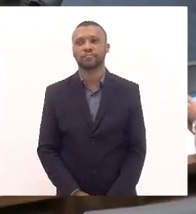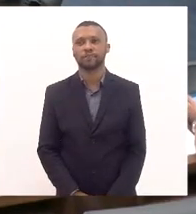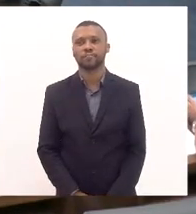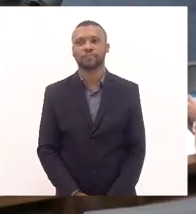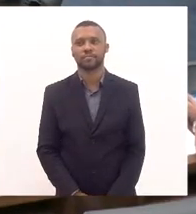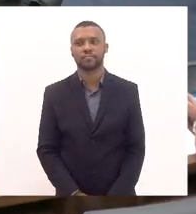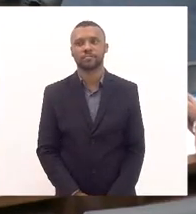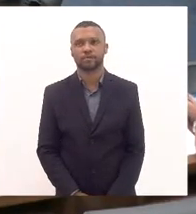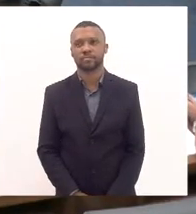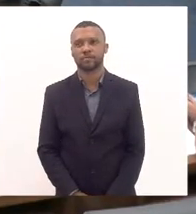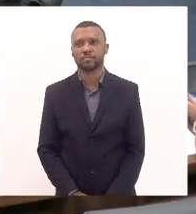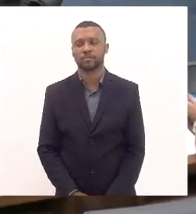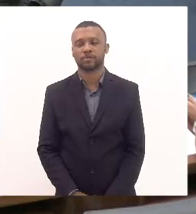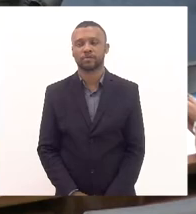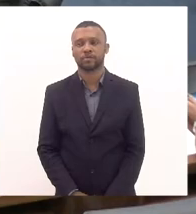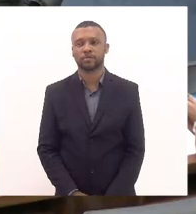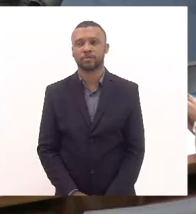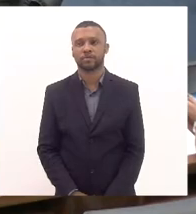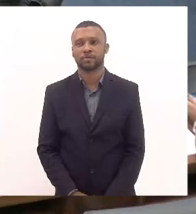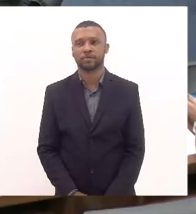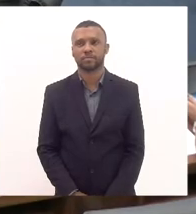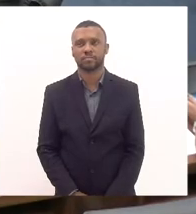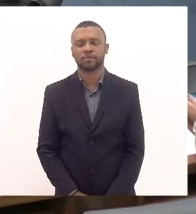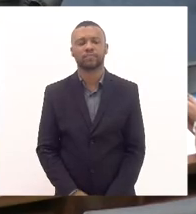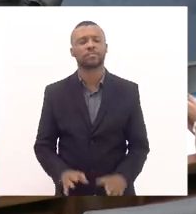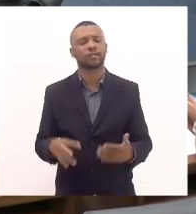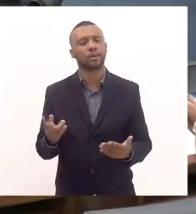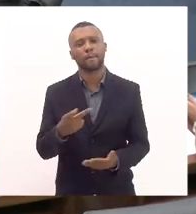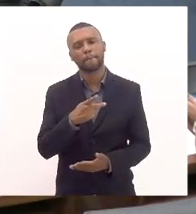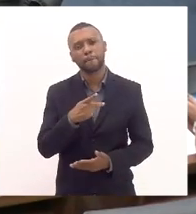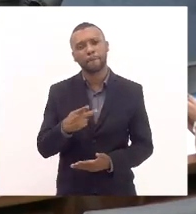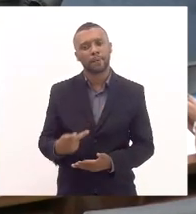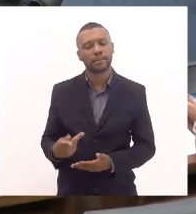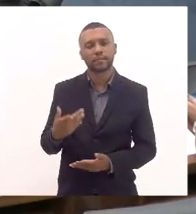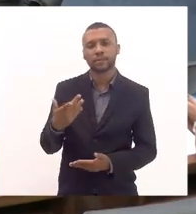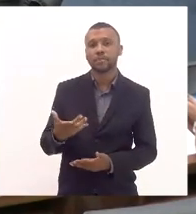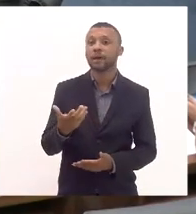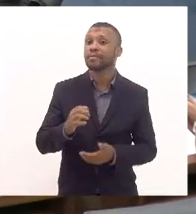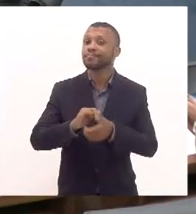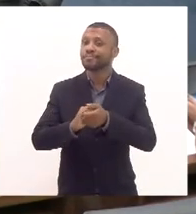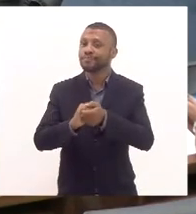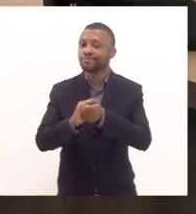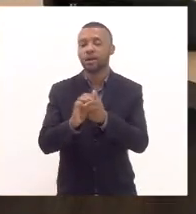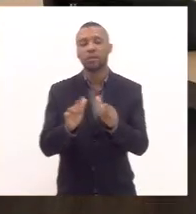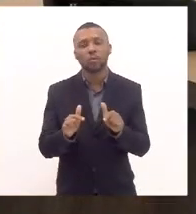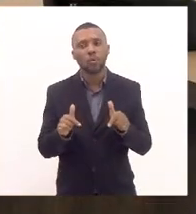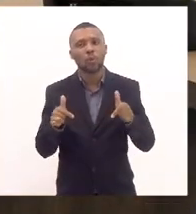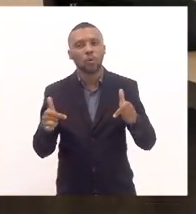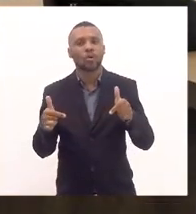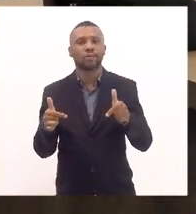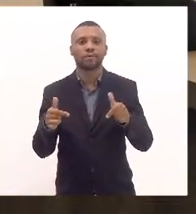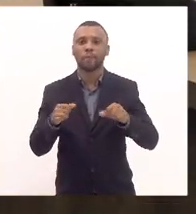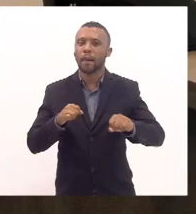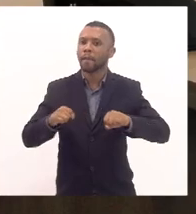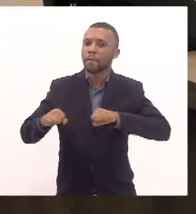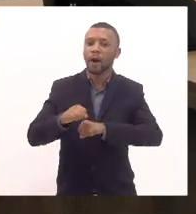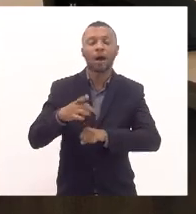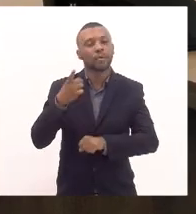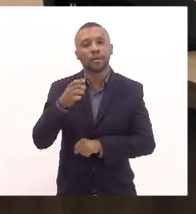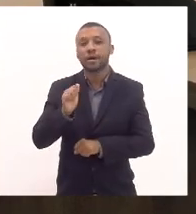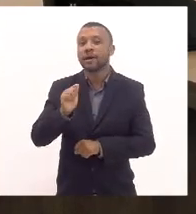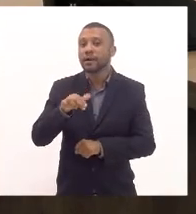E se o presidente saiu daqui a iniciativa do deputado